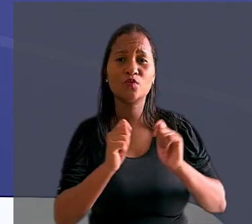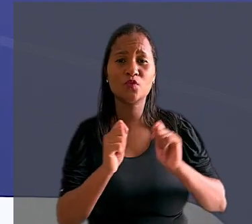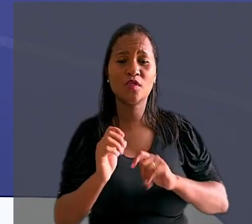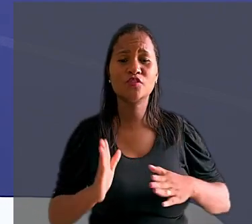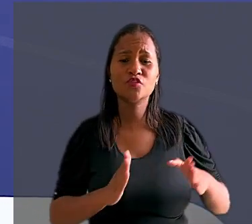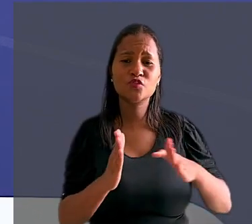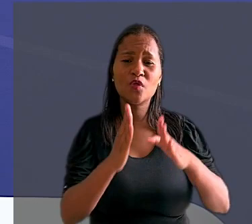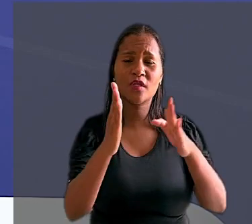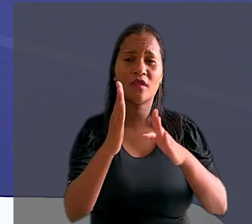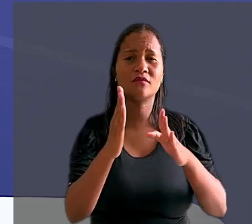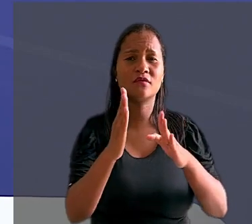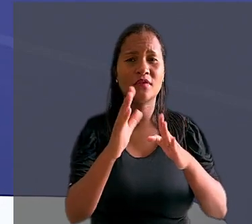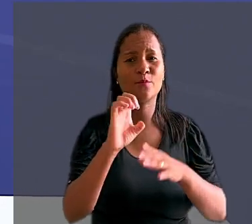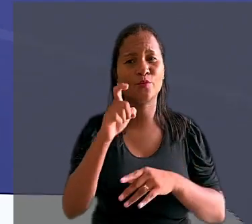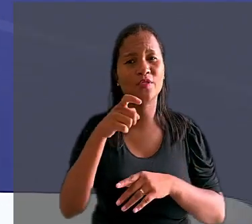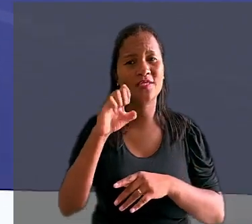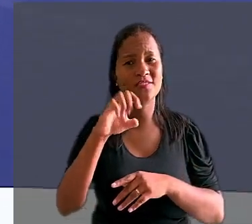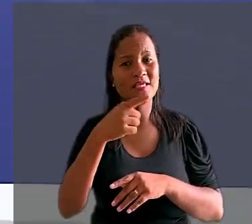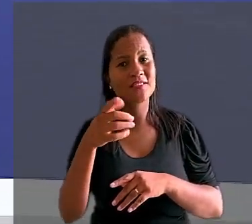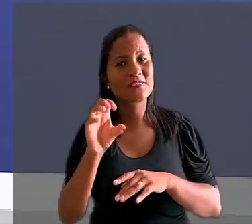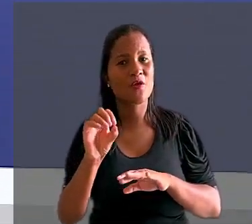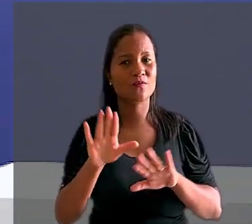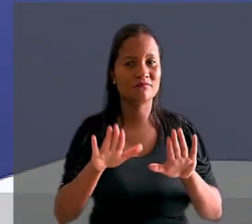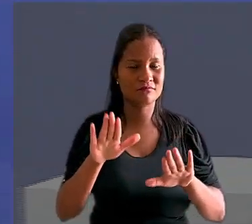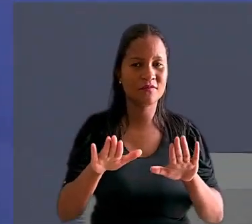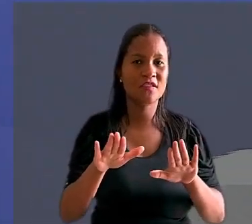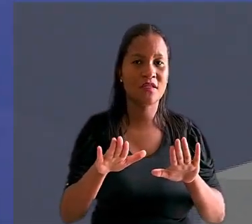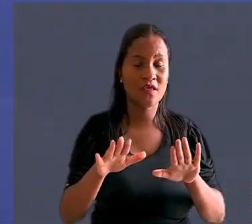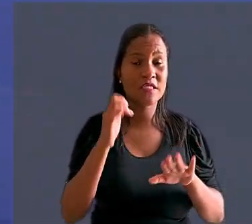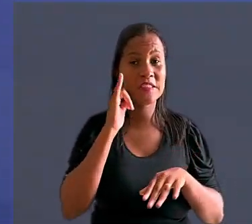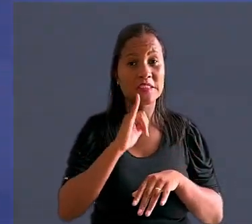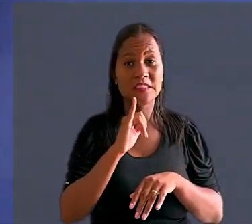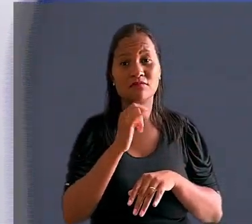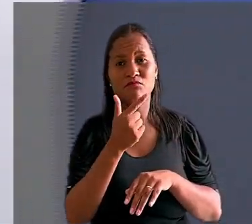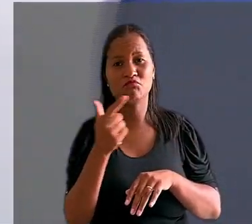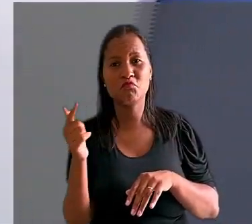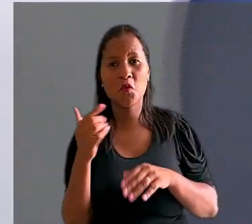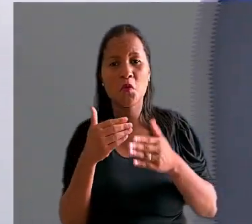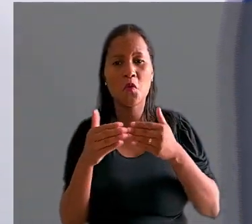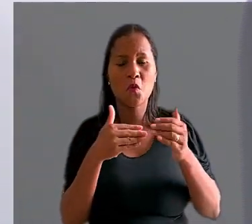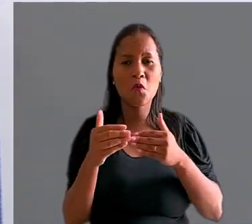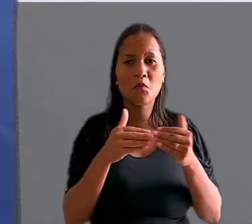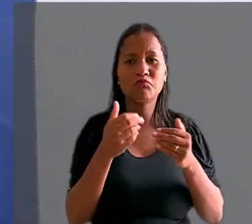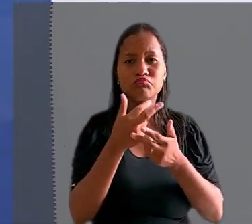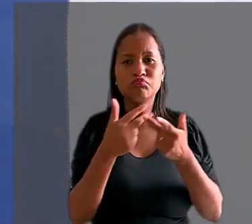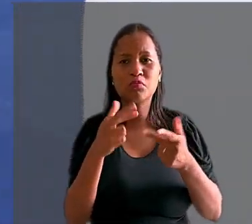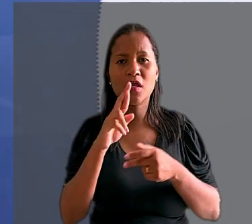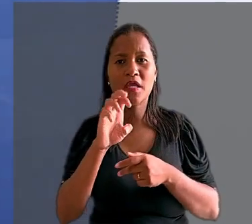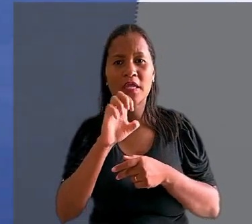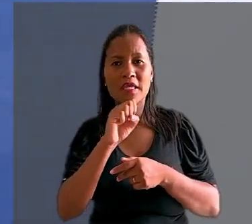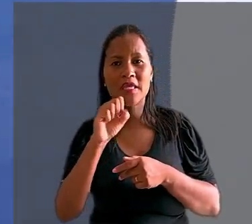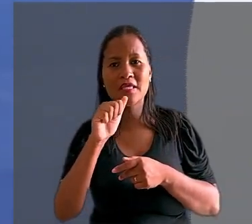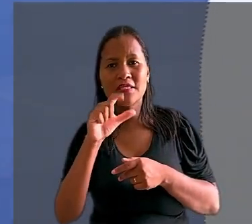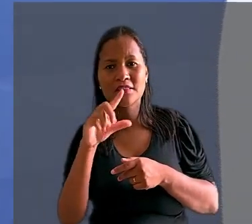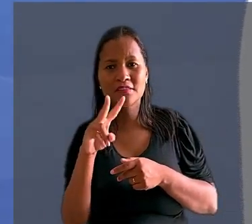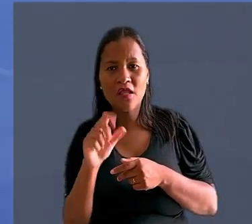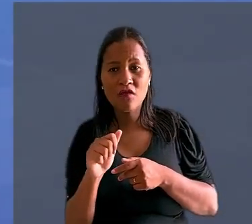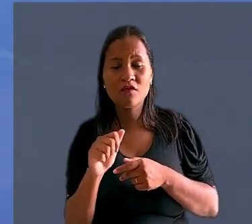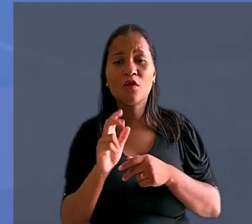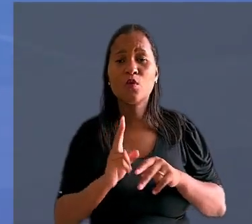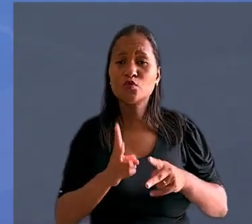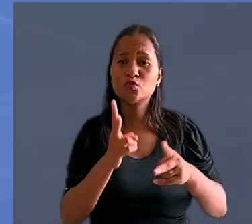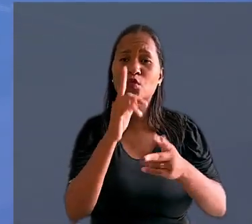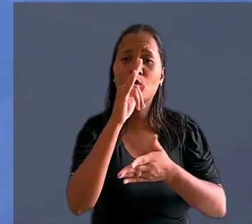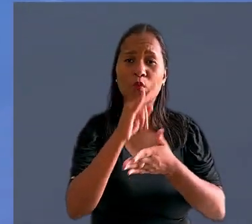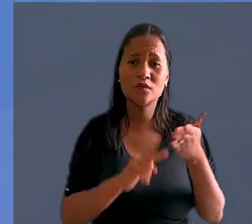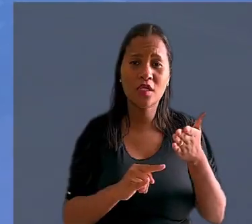controle de jornada por exceção. Nessa modalidade, se não houver qualquer apontamento de ressalva, prevalece o regime